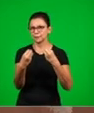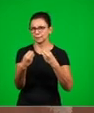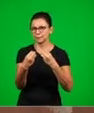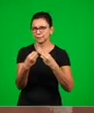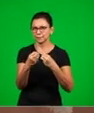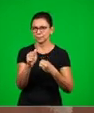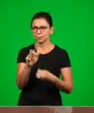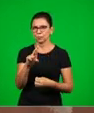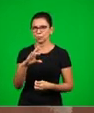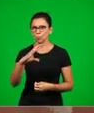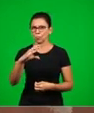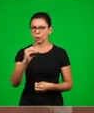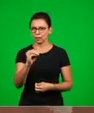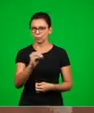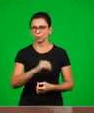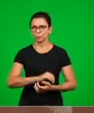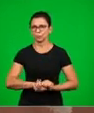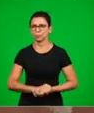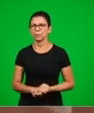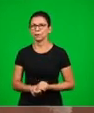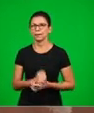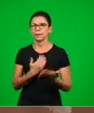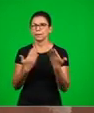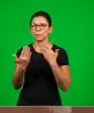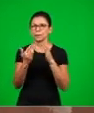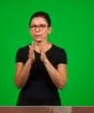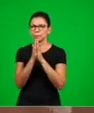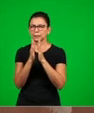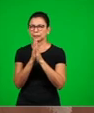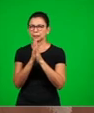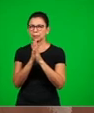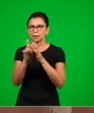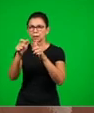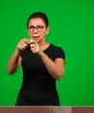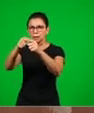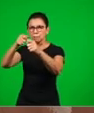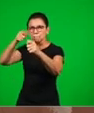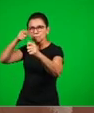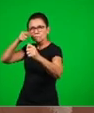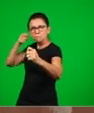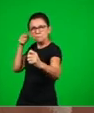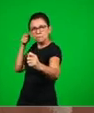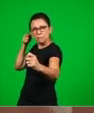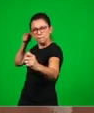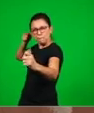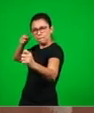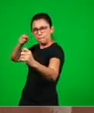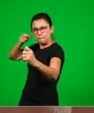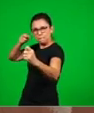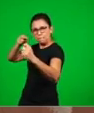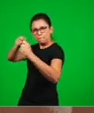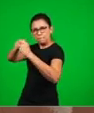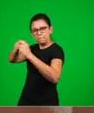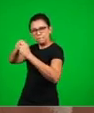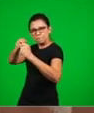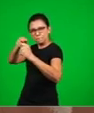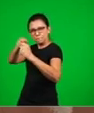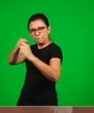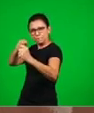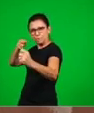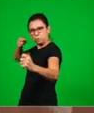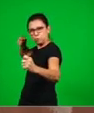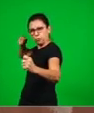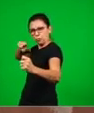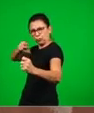longe. É a seta que você distribui, ela atinge a distância. Aí o arco, sim. A lança,